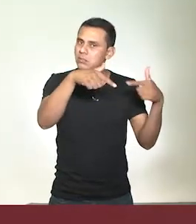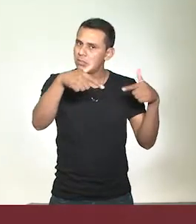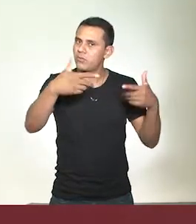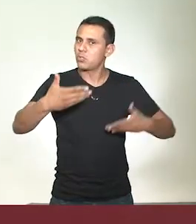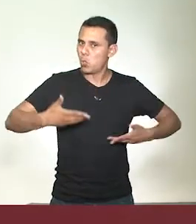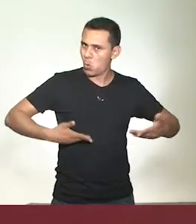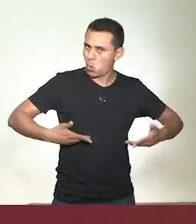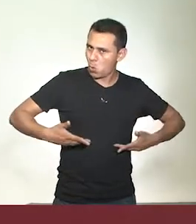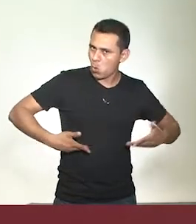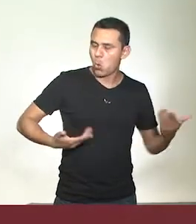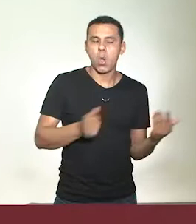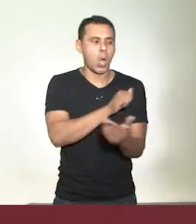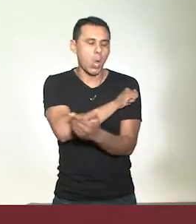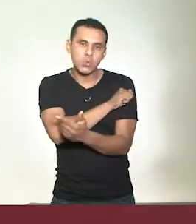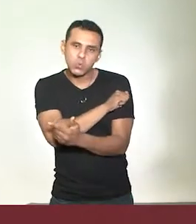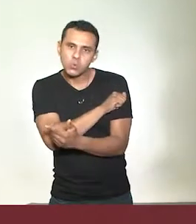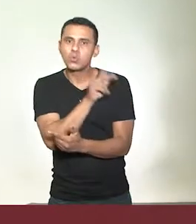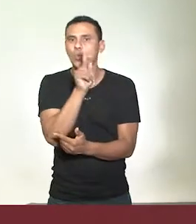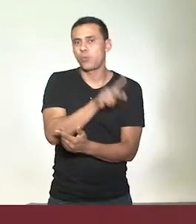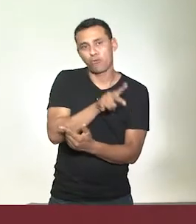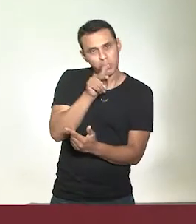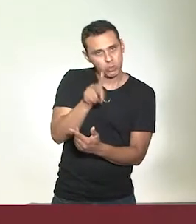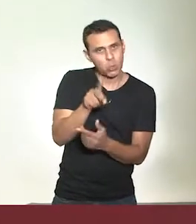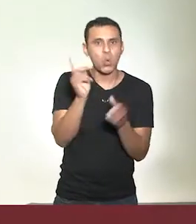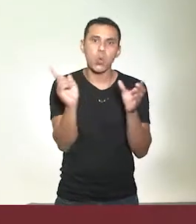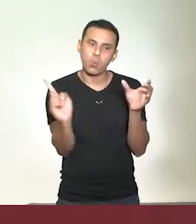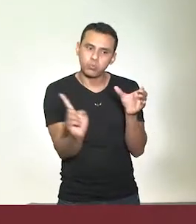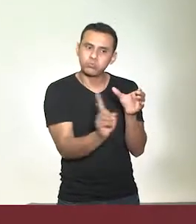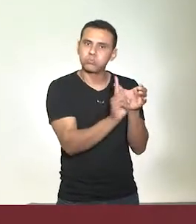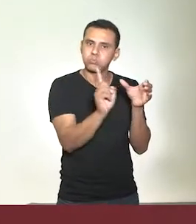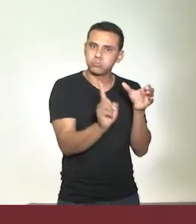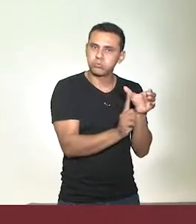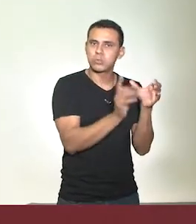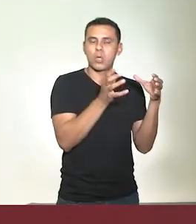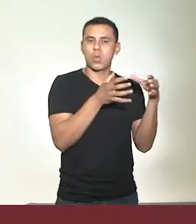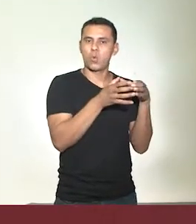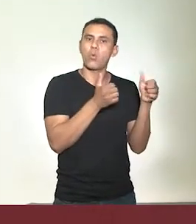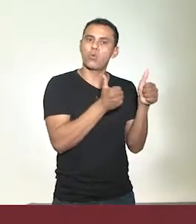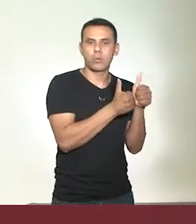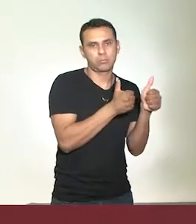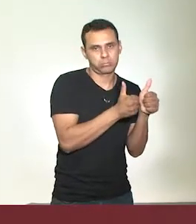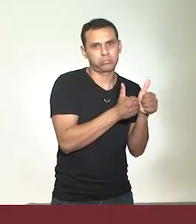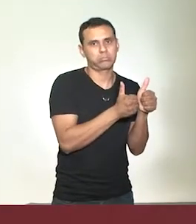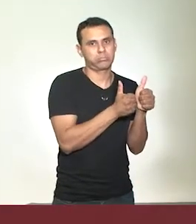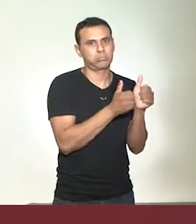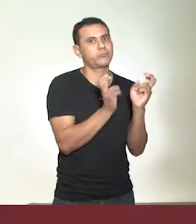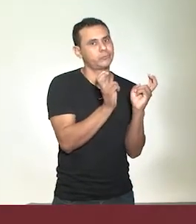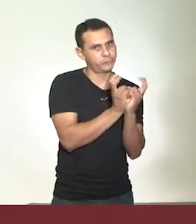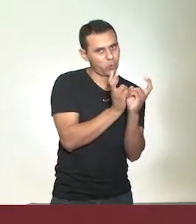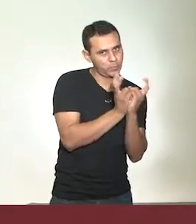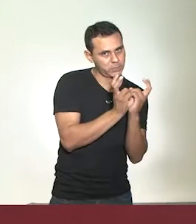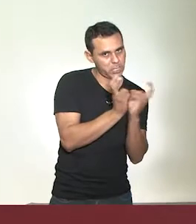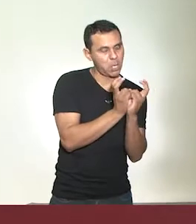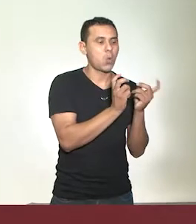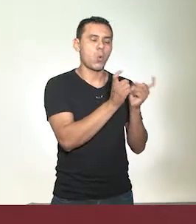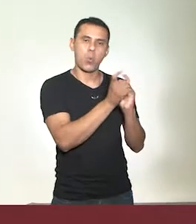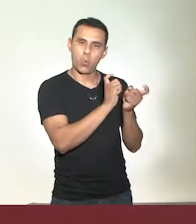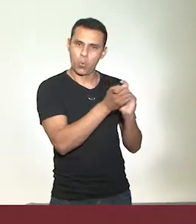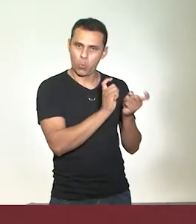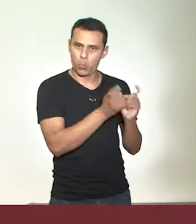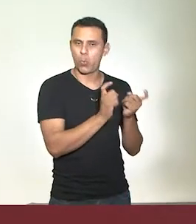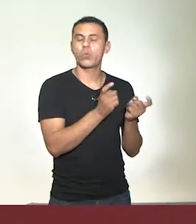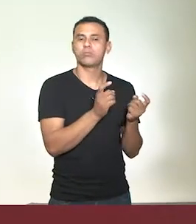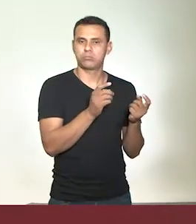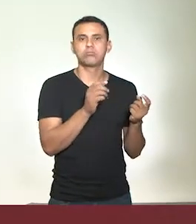diretores de centro indicaram um professor pelo menos um professor um aluno né e um técnico